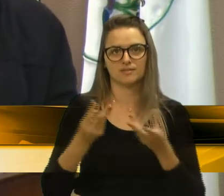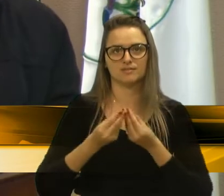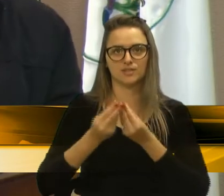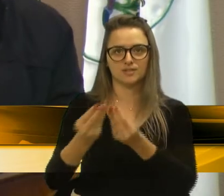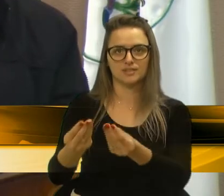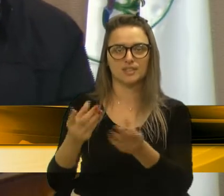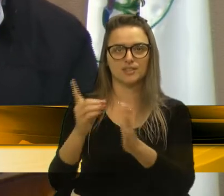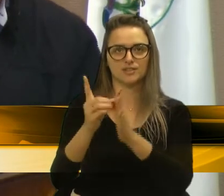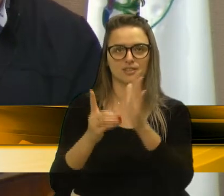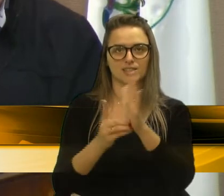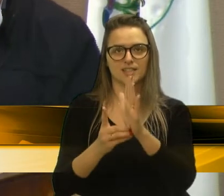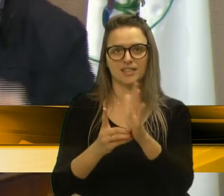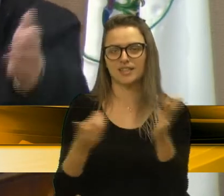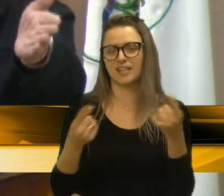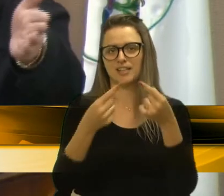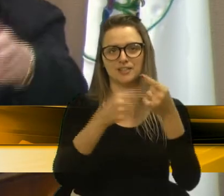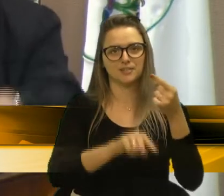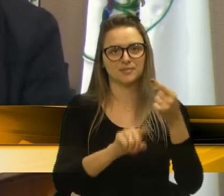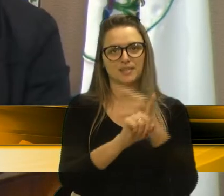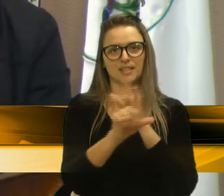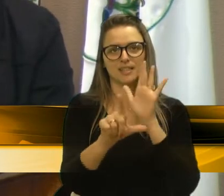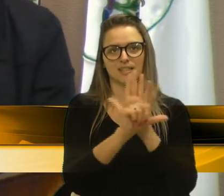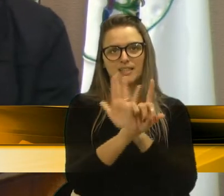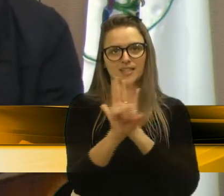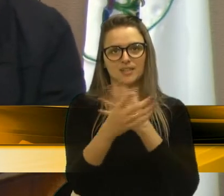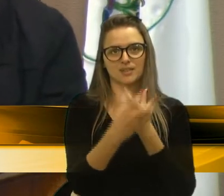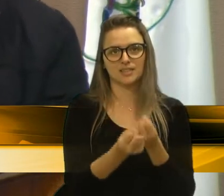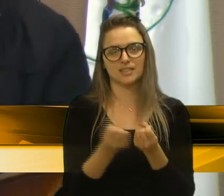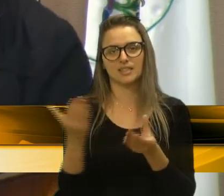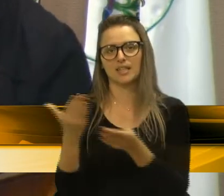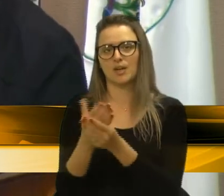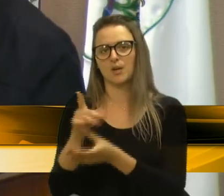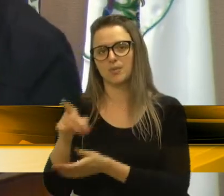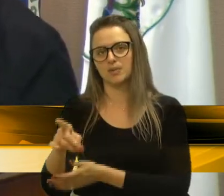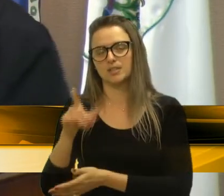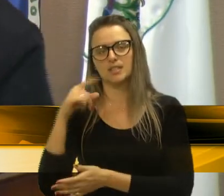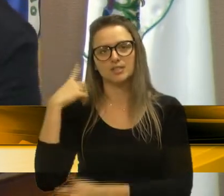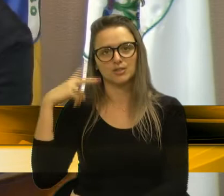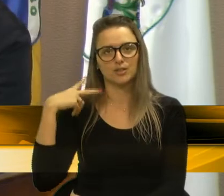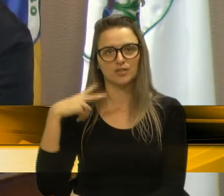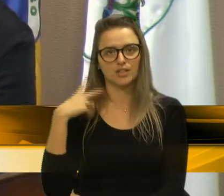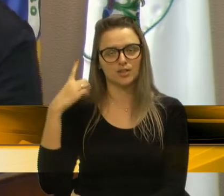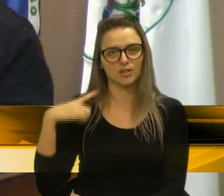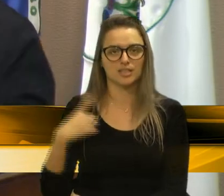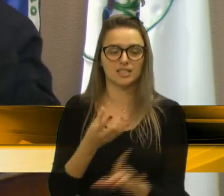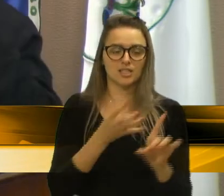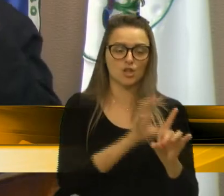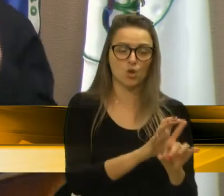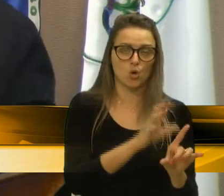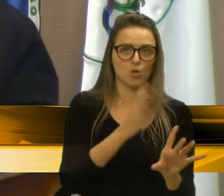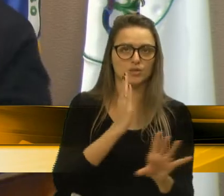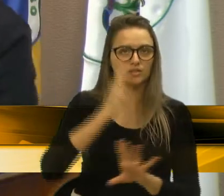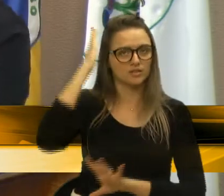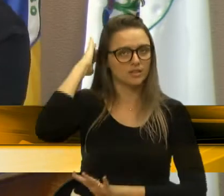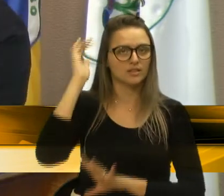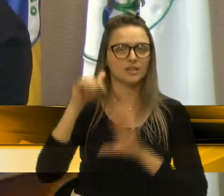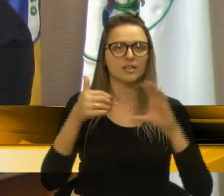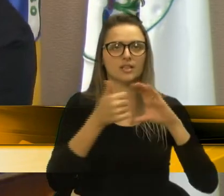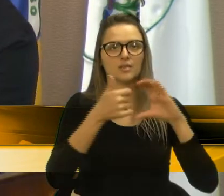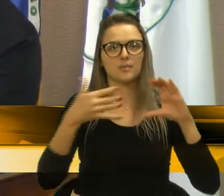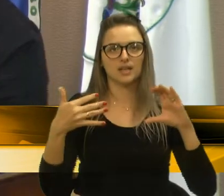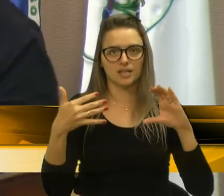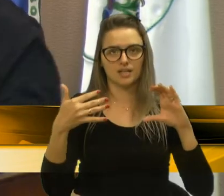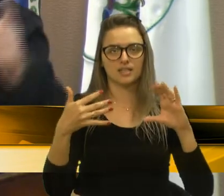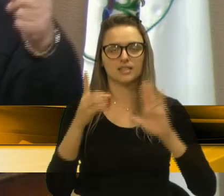decreto completamente ilegal, motivo de ação da vereadora Denise. Então, eu digo que está caracterizado na questão